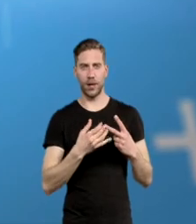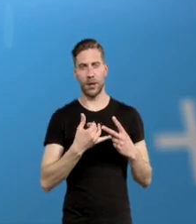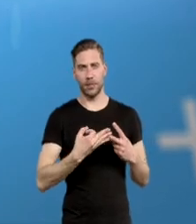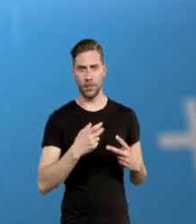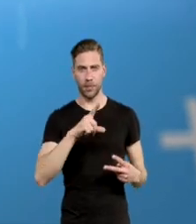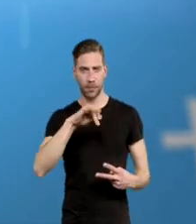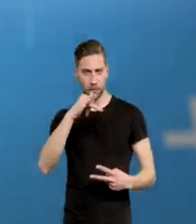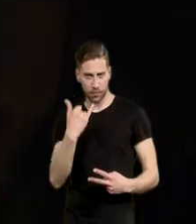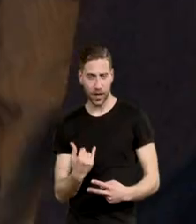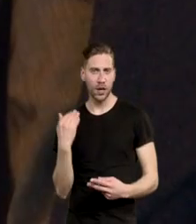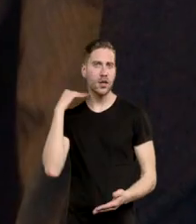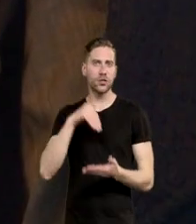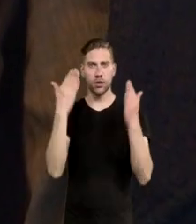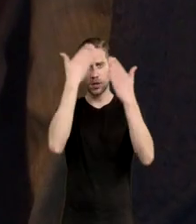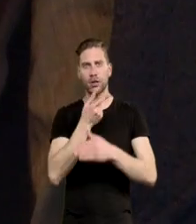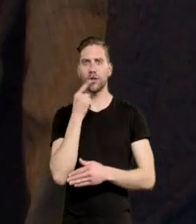noite, segunda-feira.